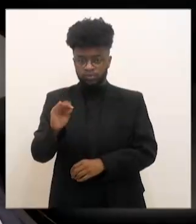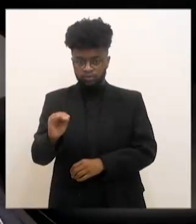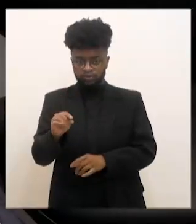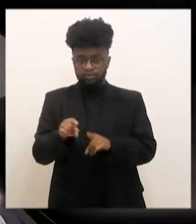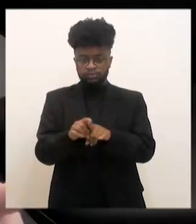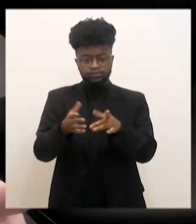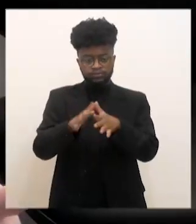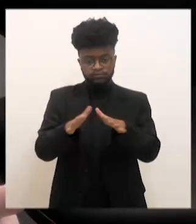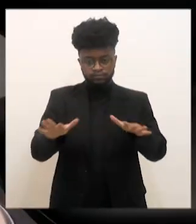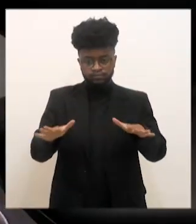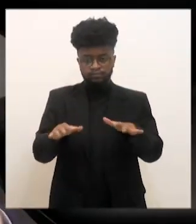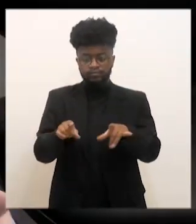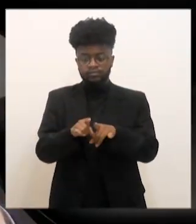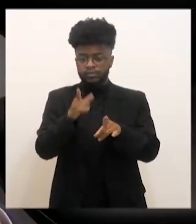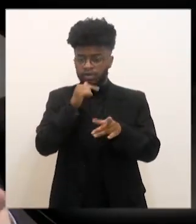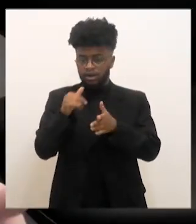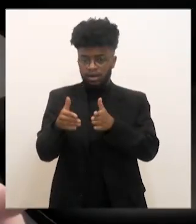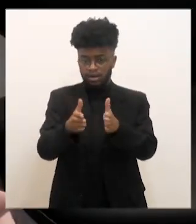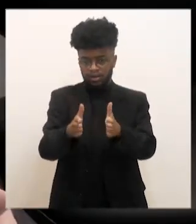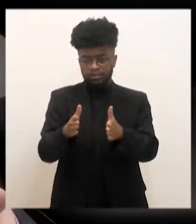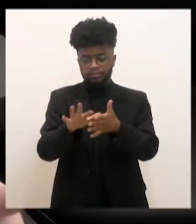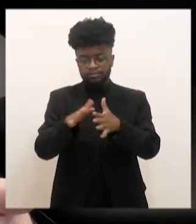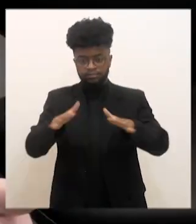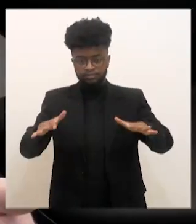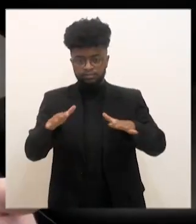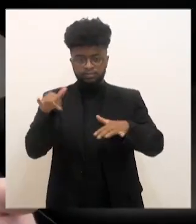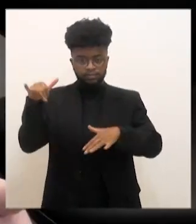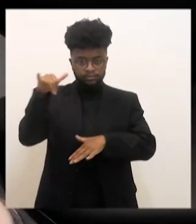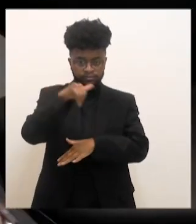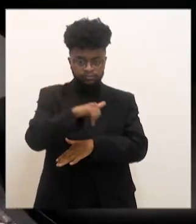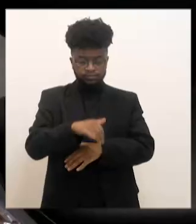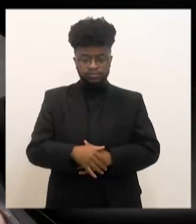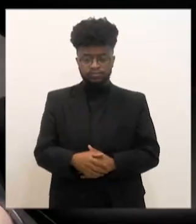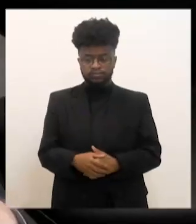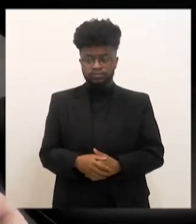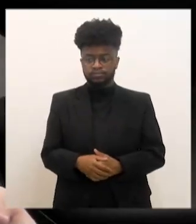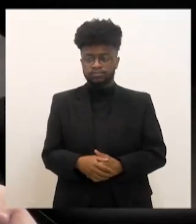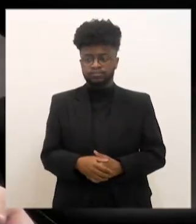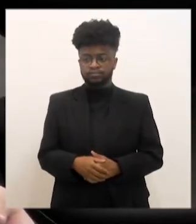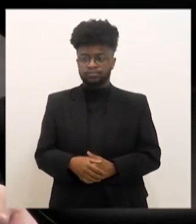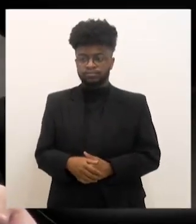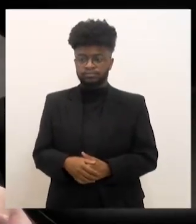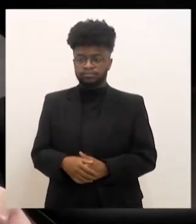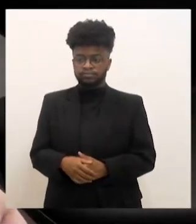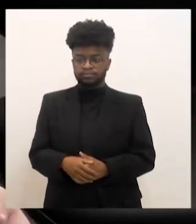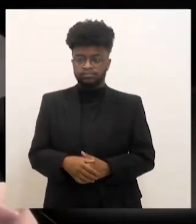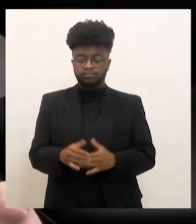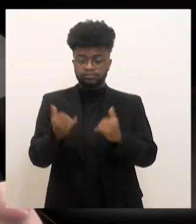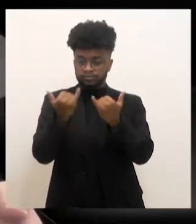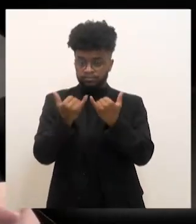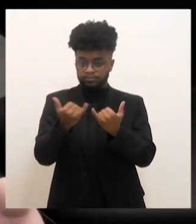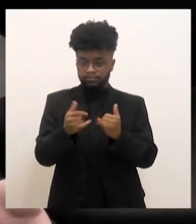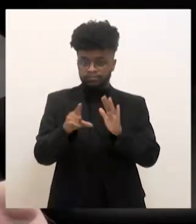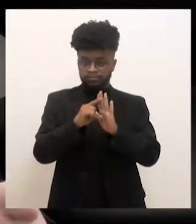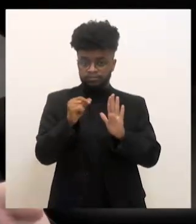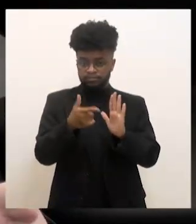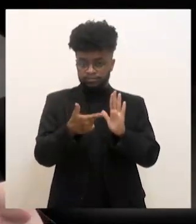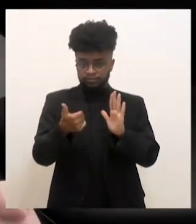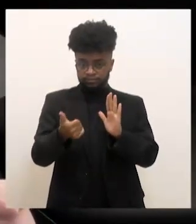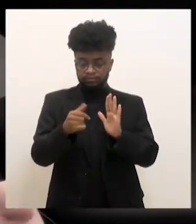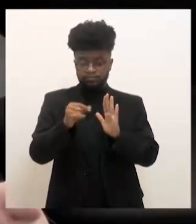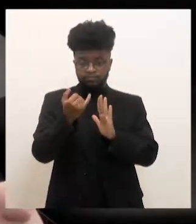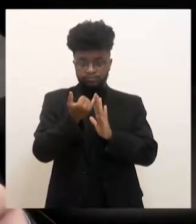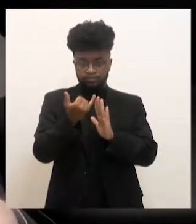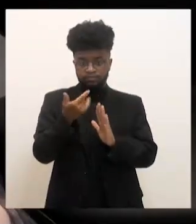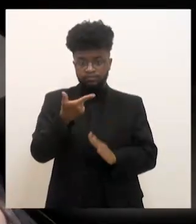navegação lacustre, fluvial, marítima, aérea e aeroespacial. Em similar sentido, o artigo 21, inciso 12,